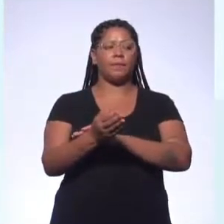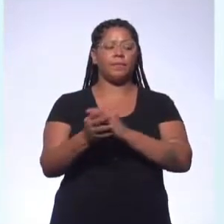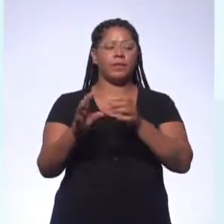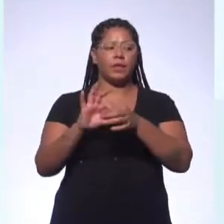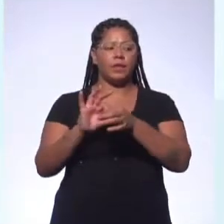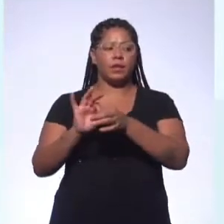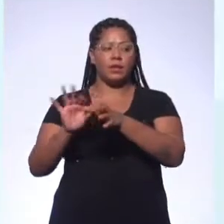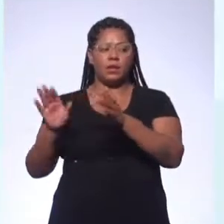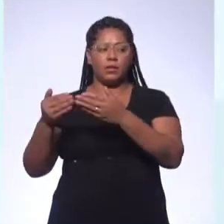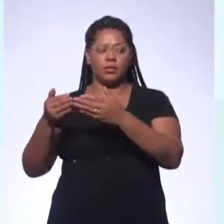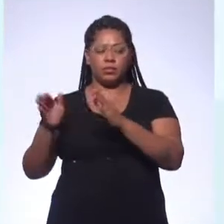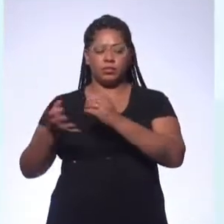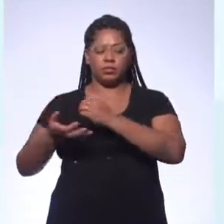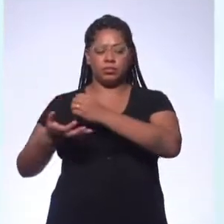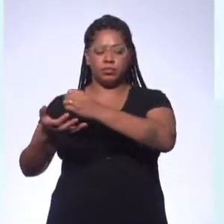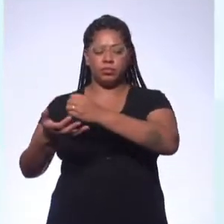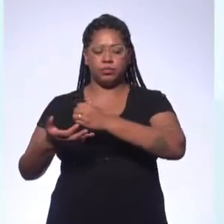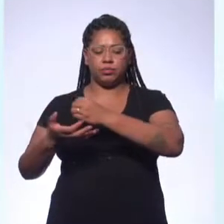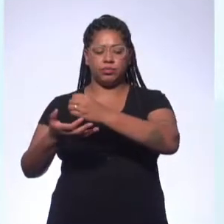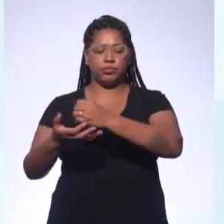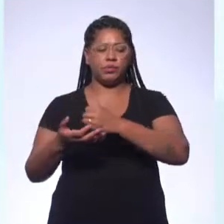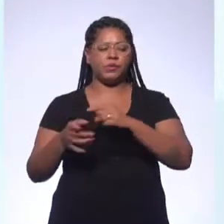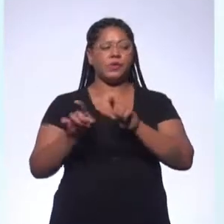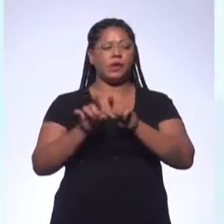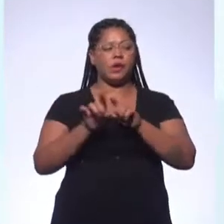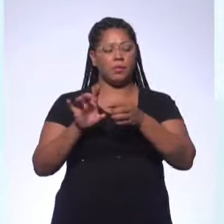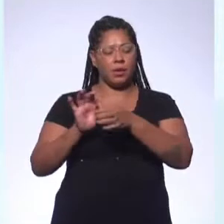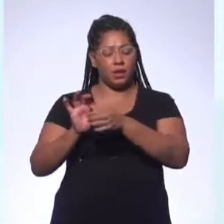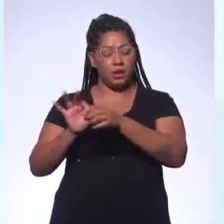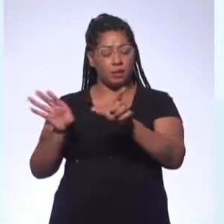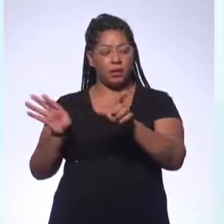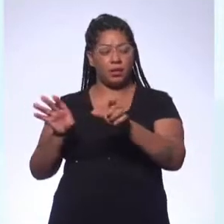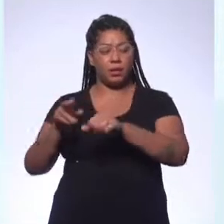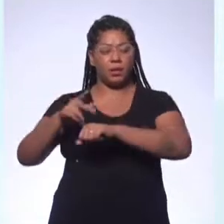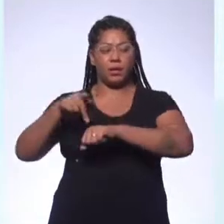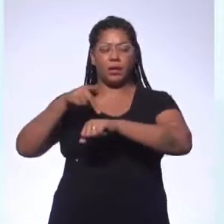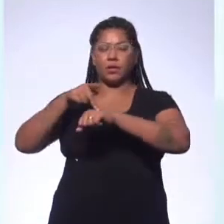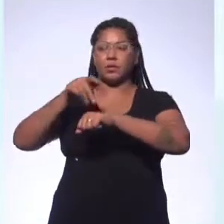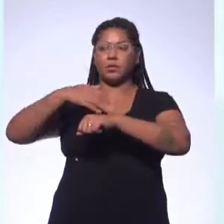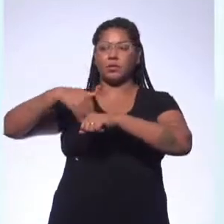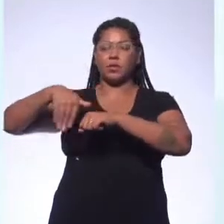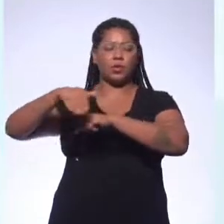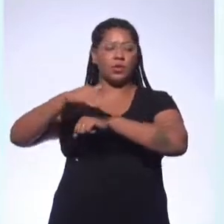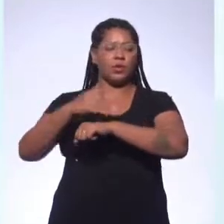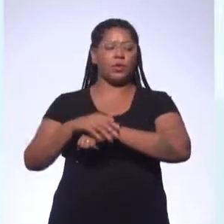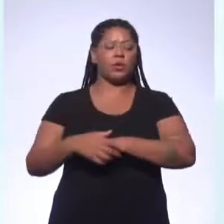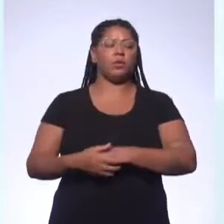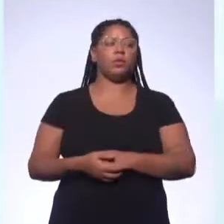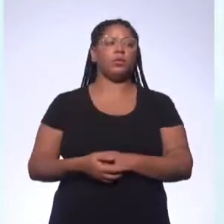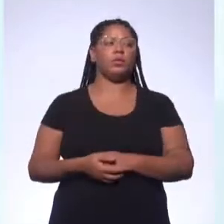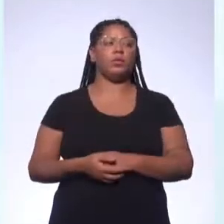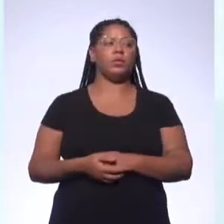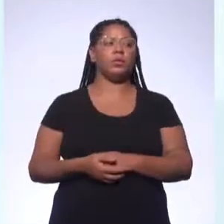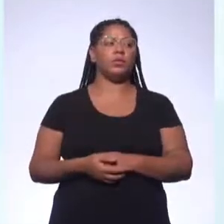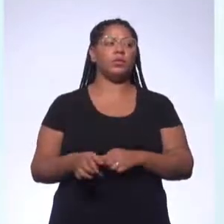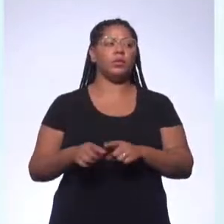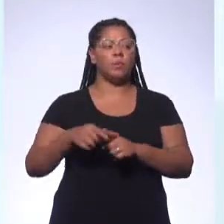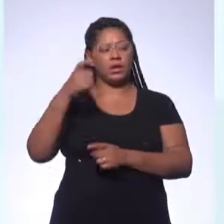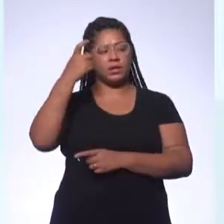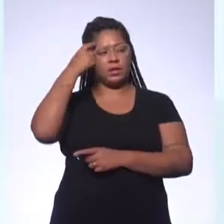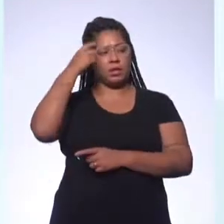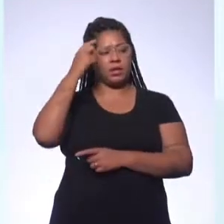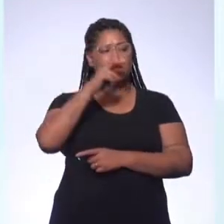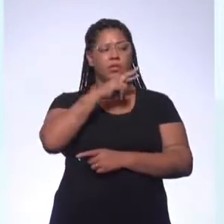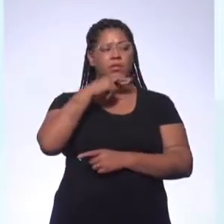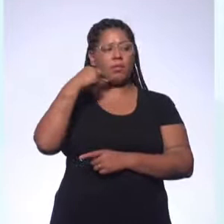ao capitalismo e a independência das repúblicas ligadas à União Soviética, um pensamento do Boris